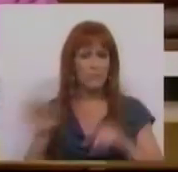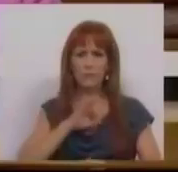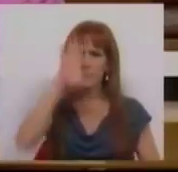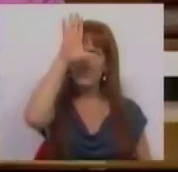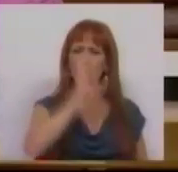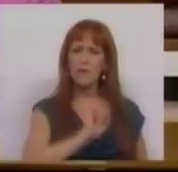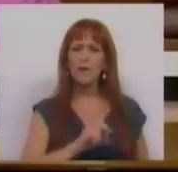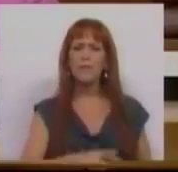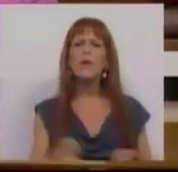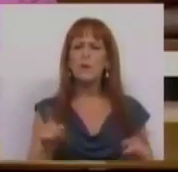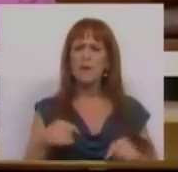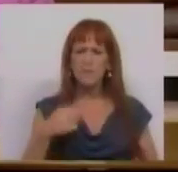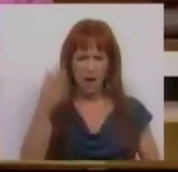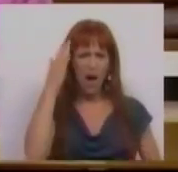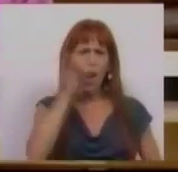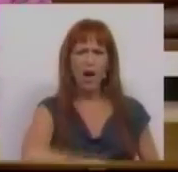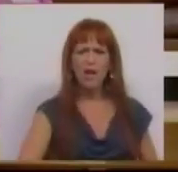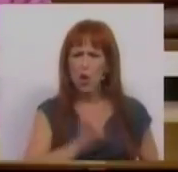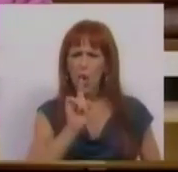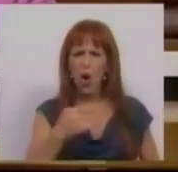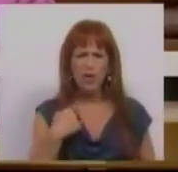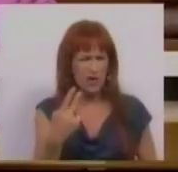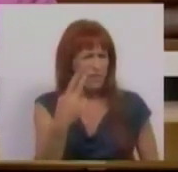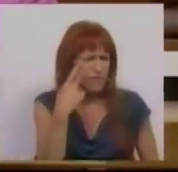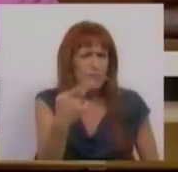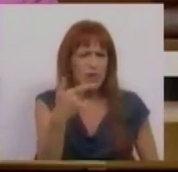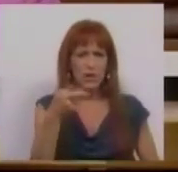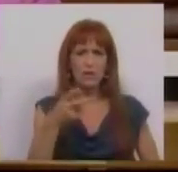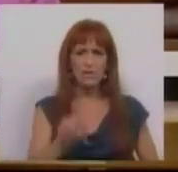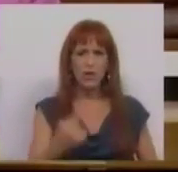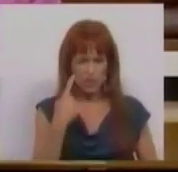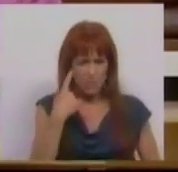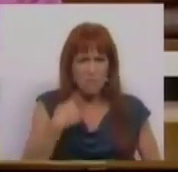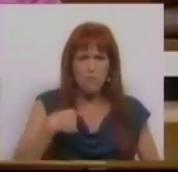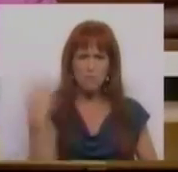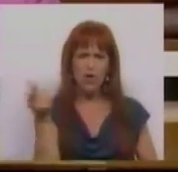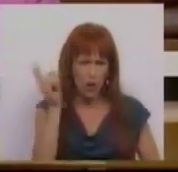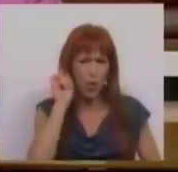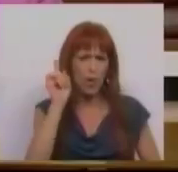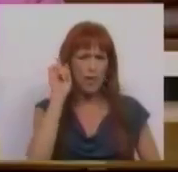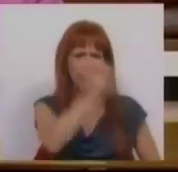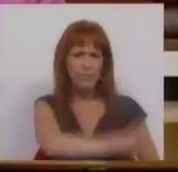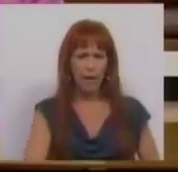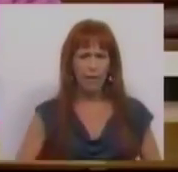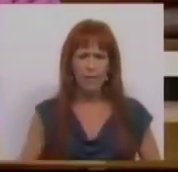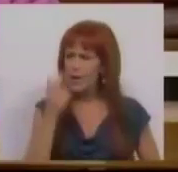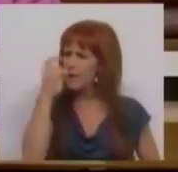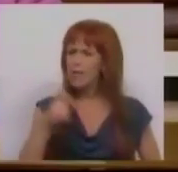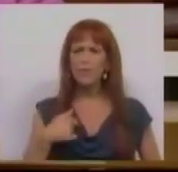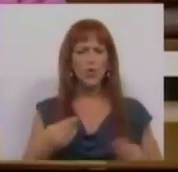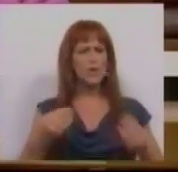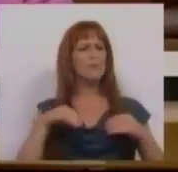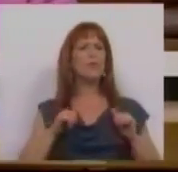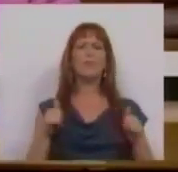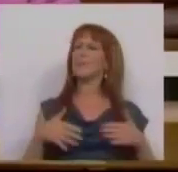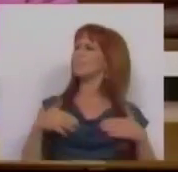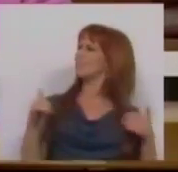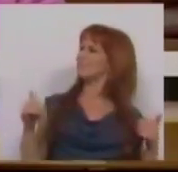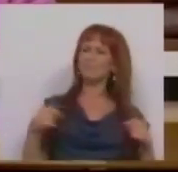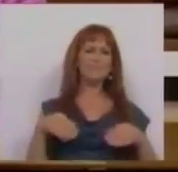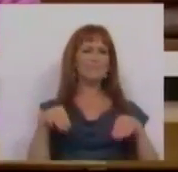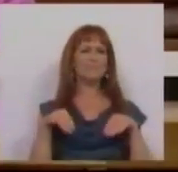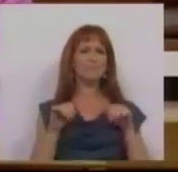Sr. Ministro também acha que aquilo que vimos na televisão revela qualidade e pessoas bem instaladas e